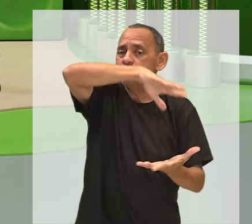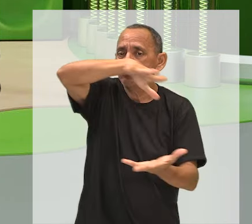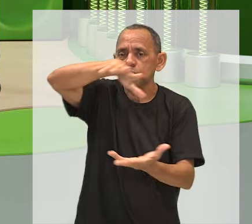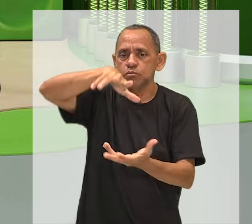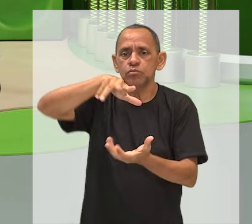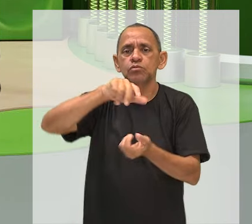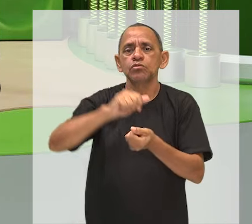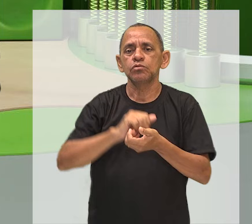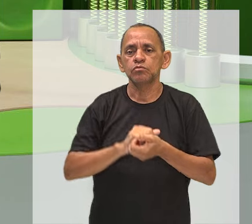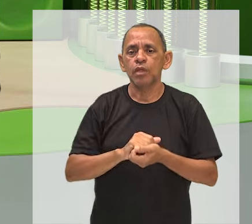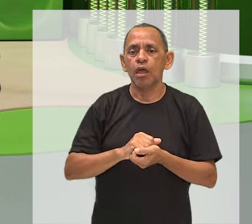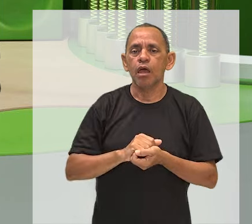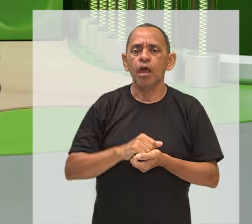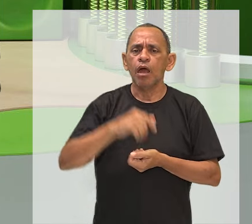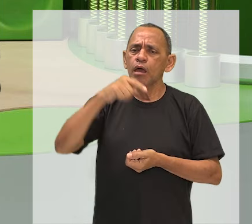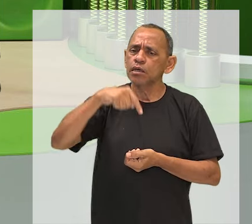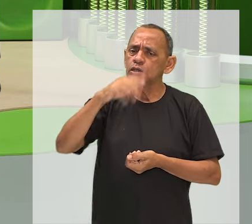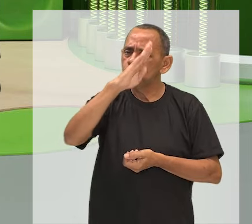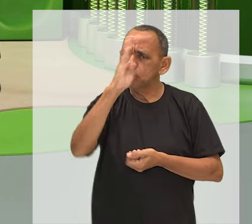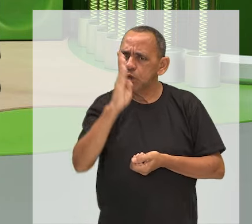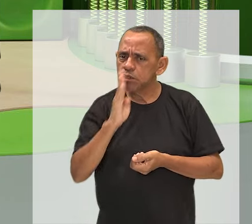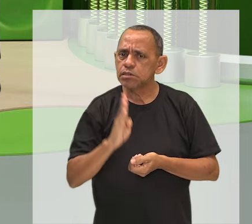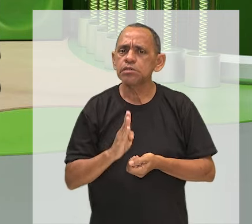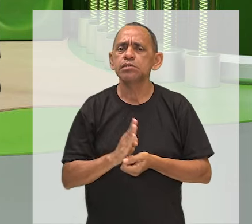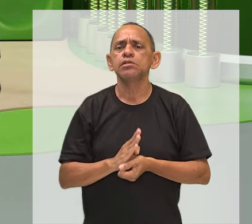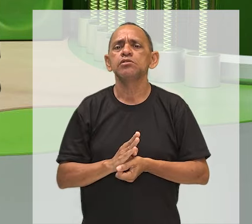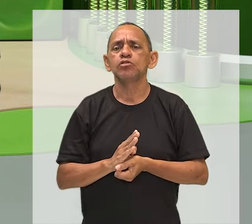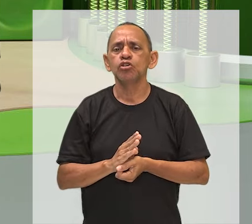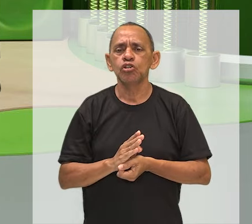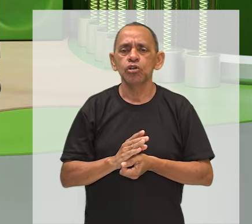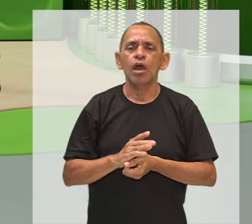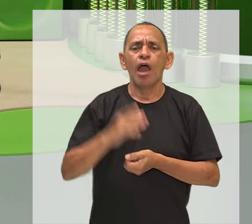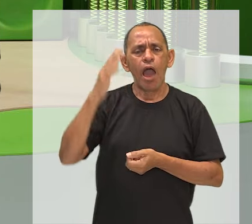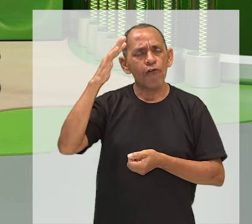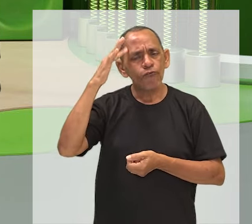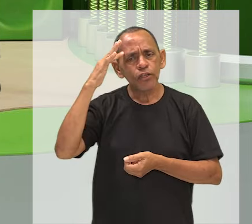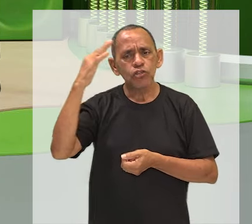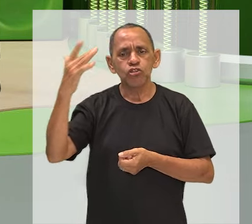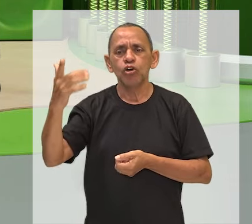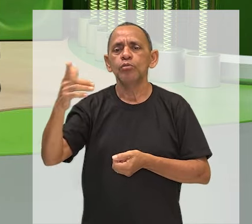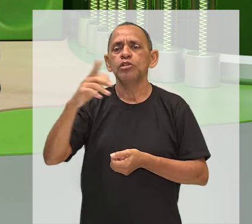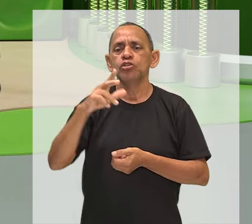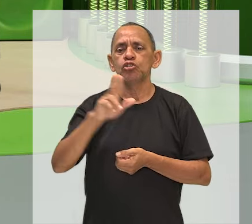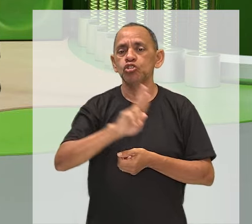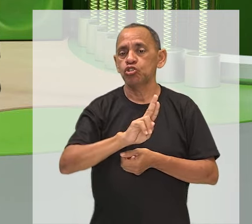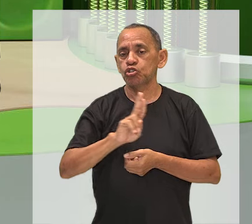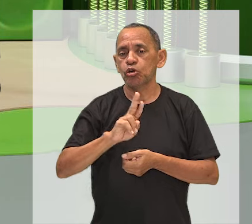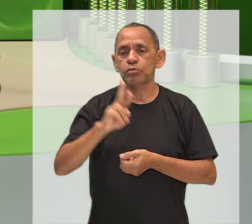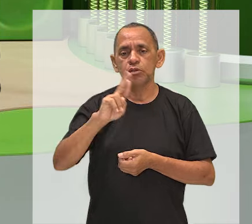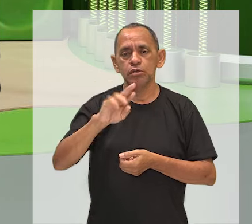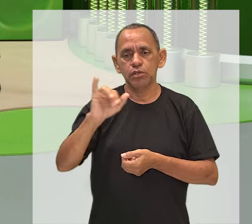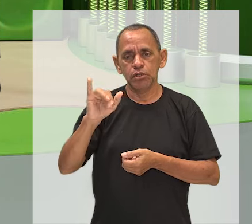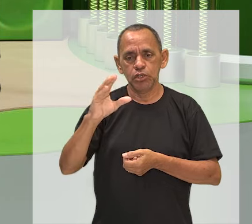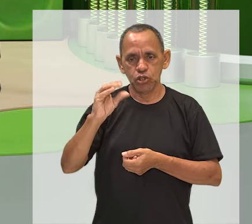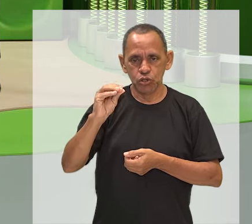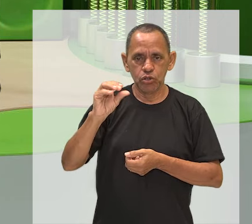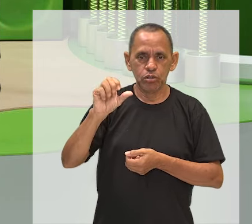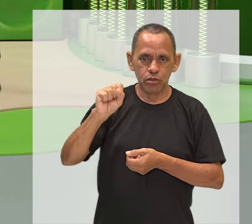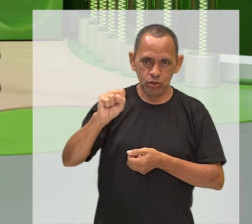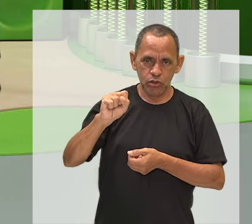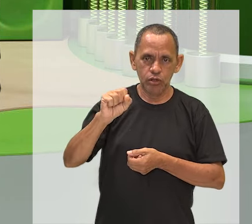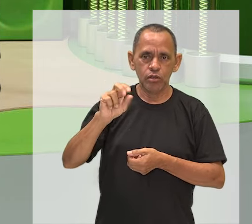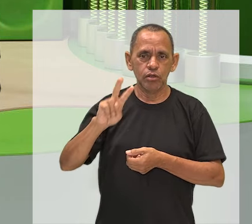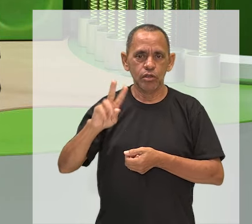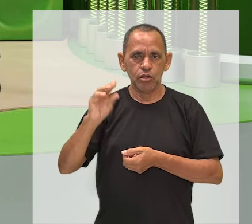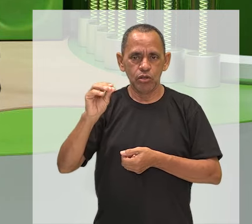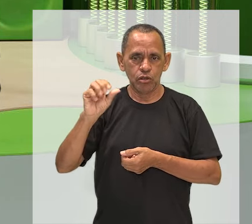gente observa esse fenômeno, que é chamado de rios voadores, e ele vai estar relacionado aí com a ocorrência das chuvas em